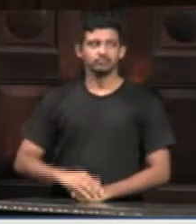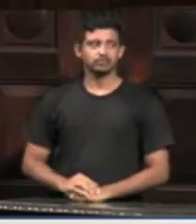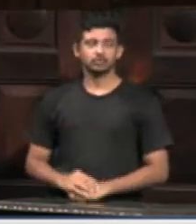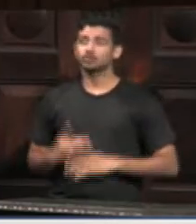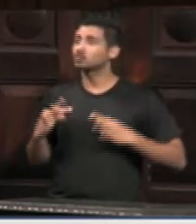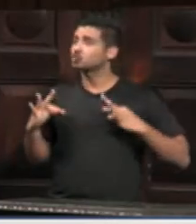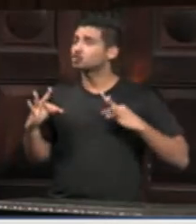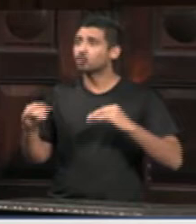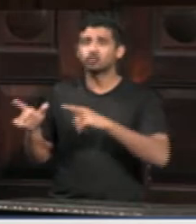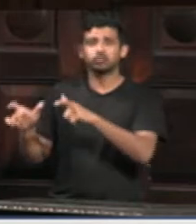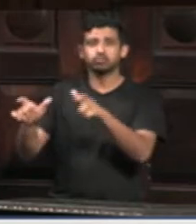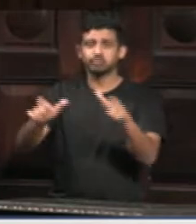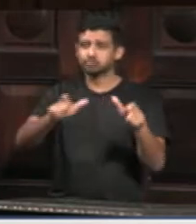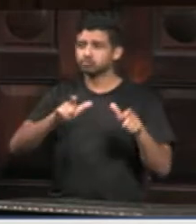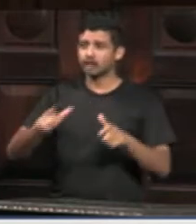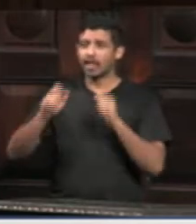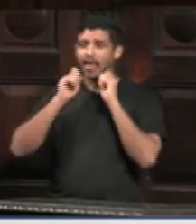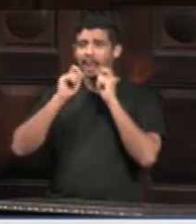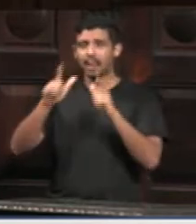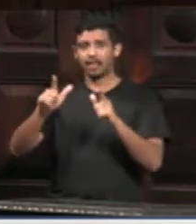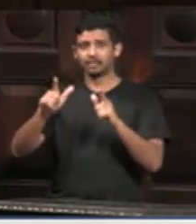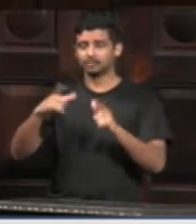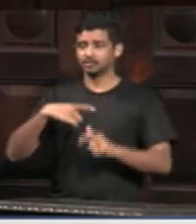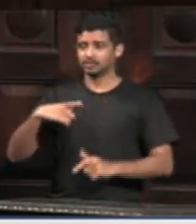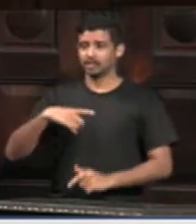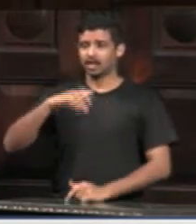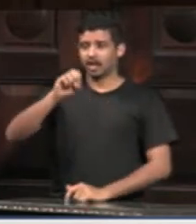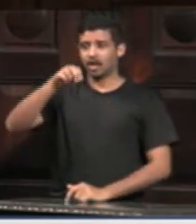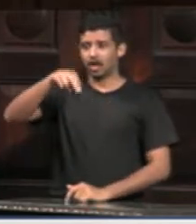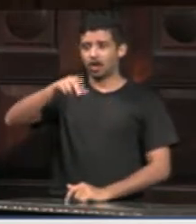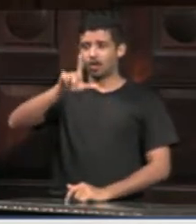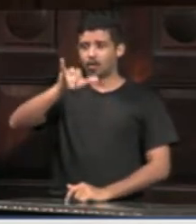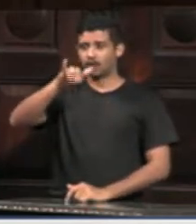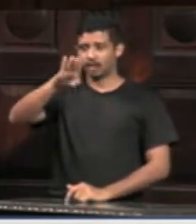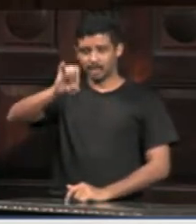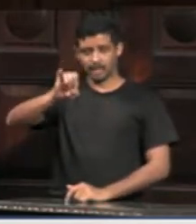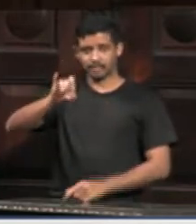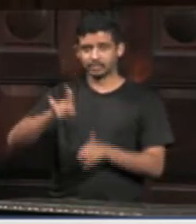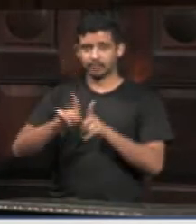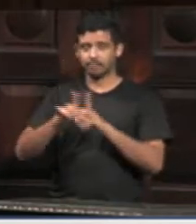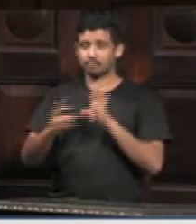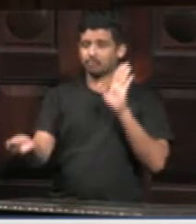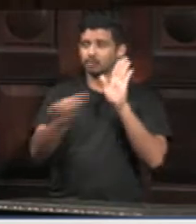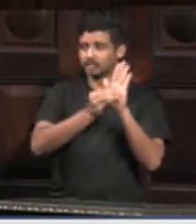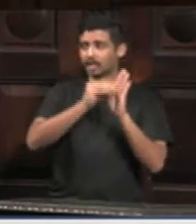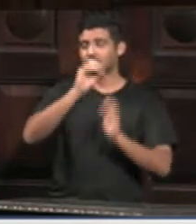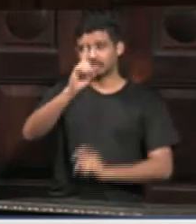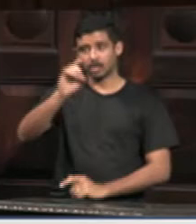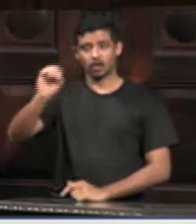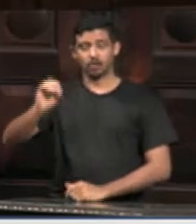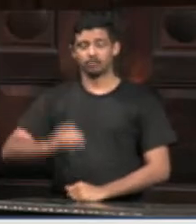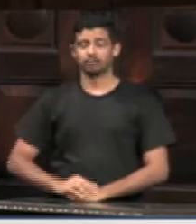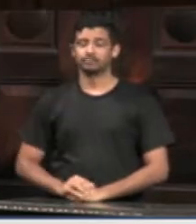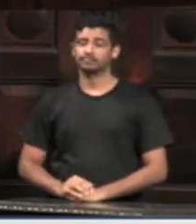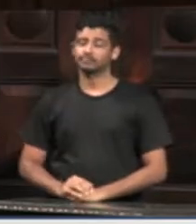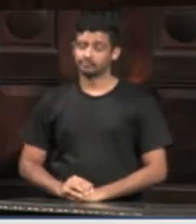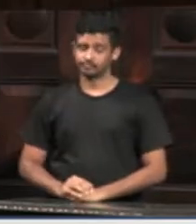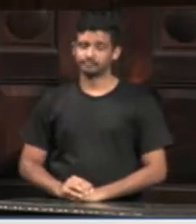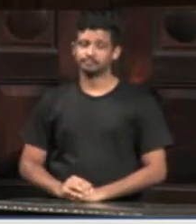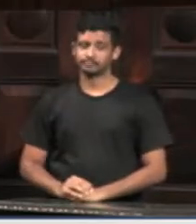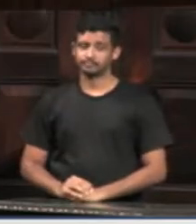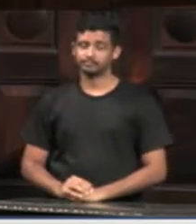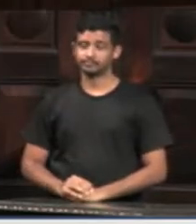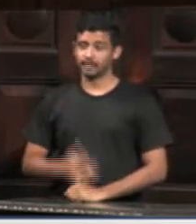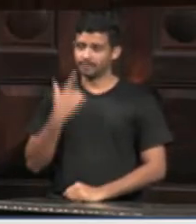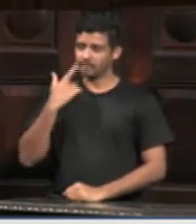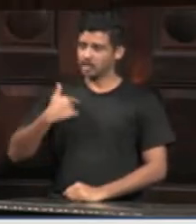Assembleia Legislativa estarão online e publicados no Diário Oficial. Essa é um